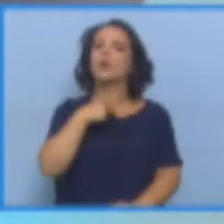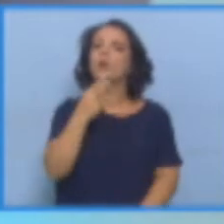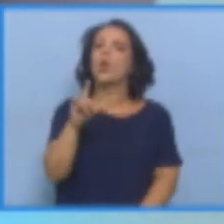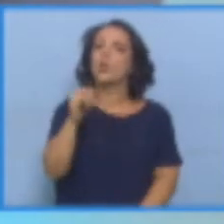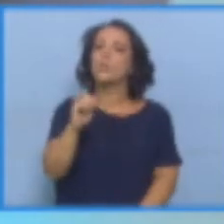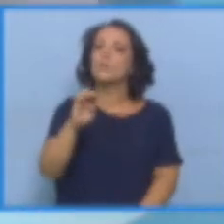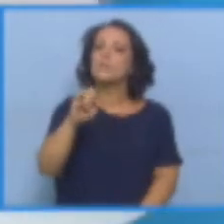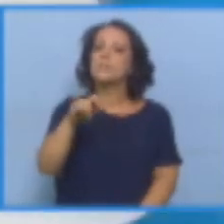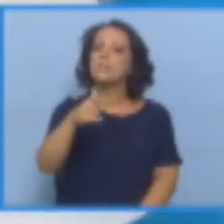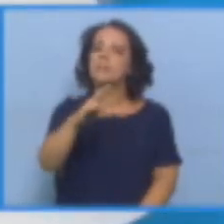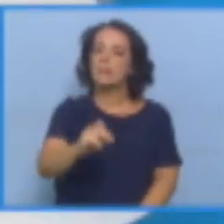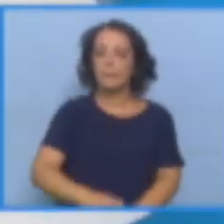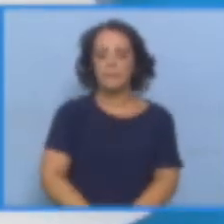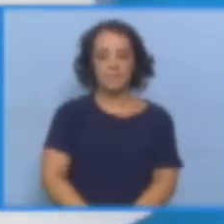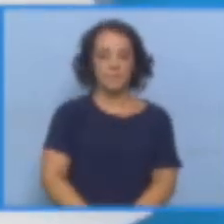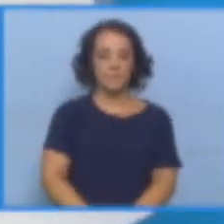Sintra.